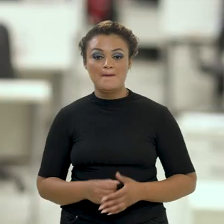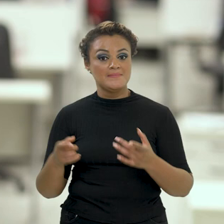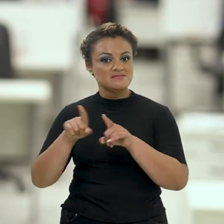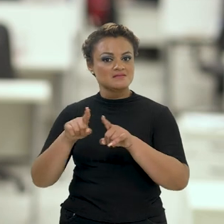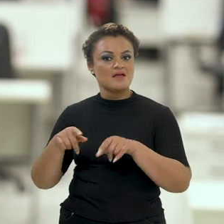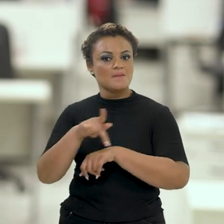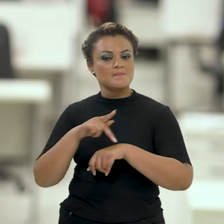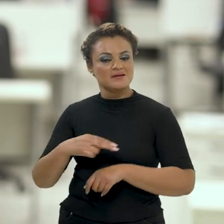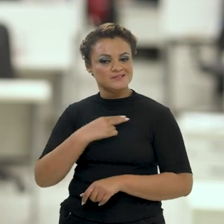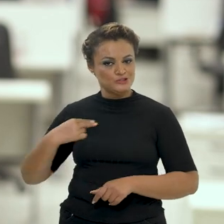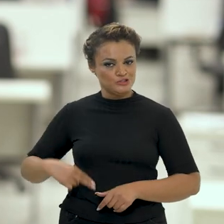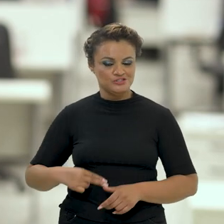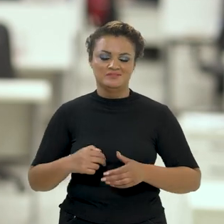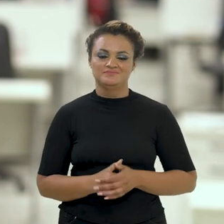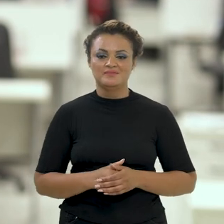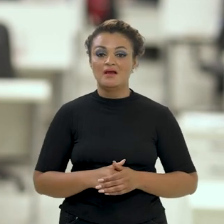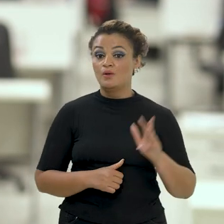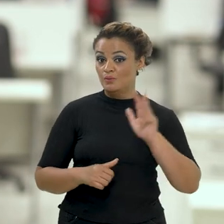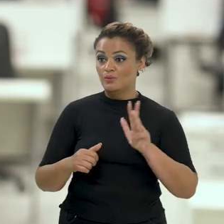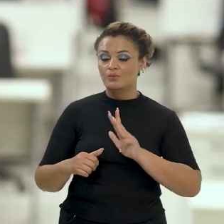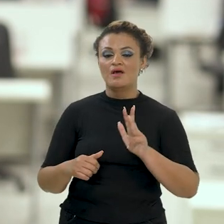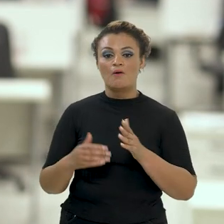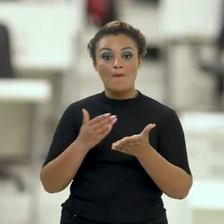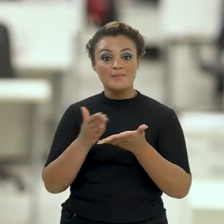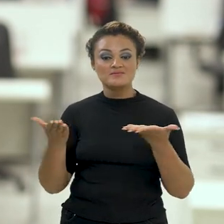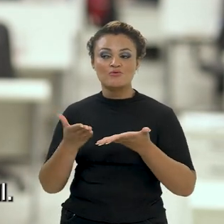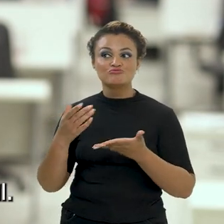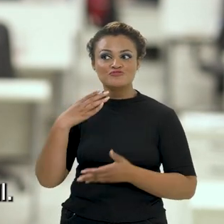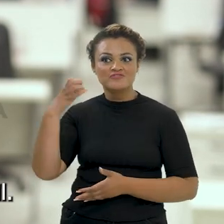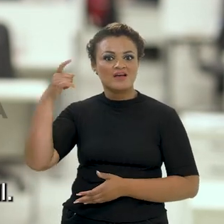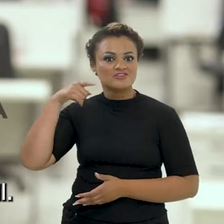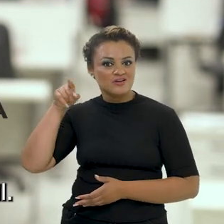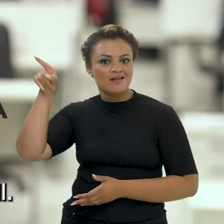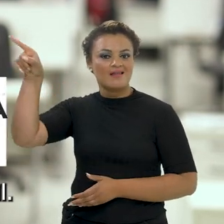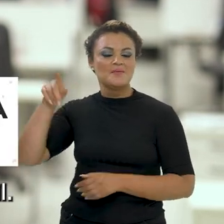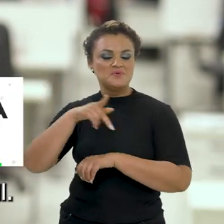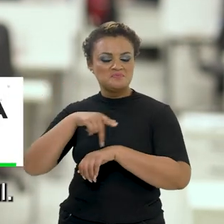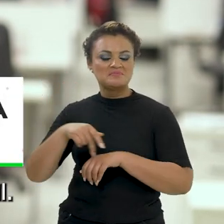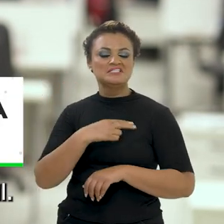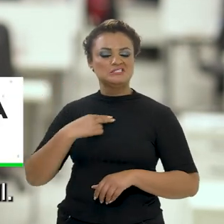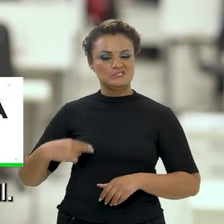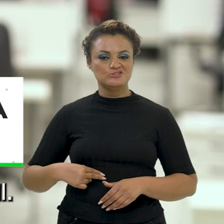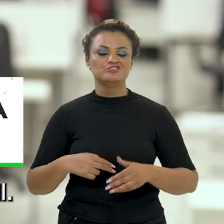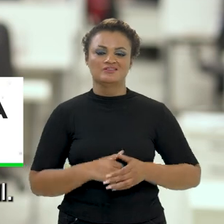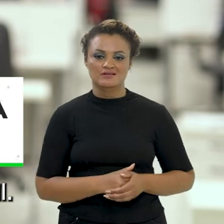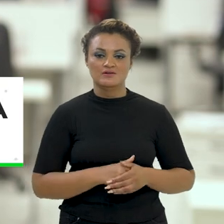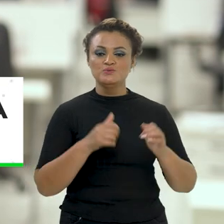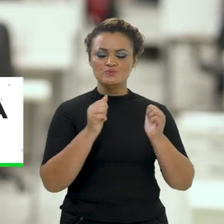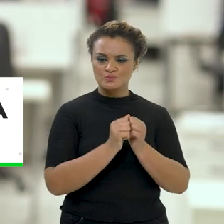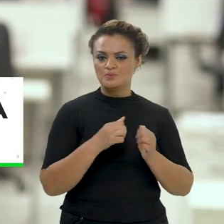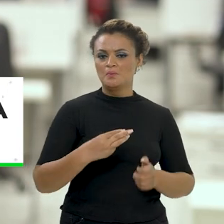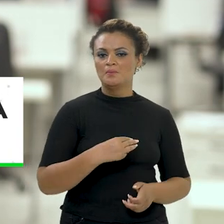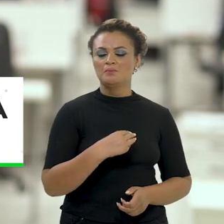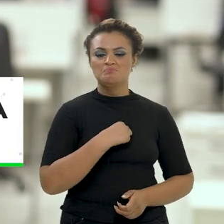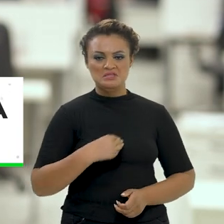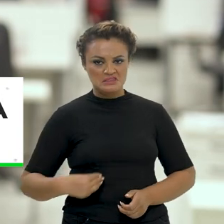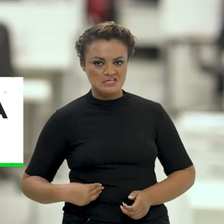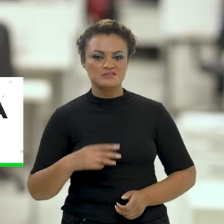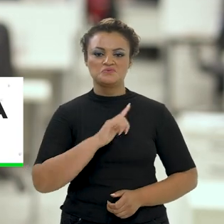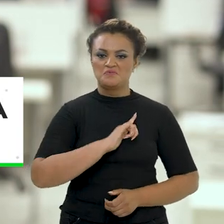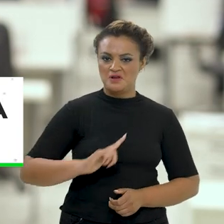lá, parceria com a China. O presidente Lula começa hoje uma das viagens mais estratégicas para o Brasil. Ao lado de